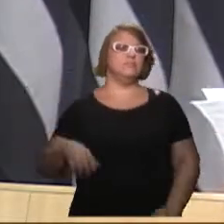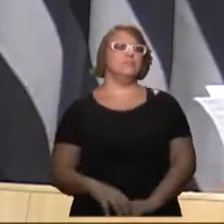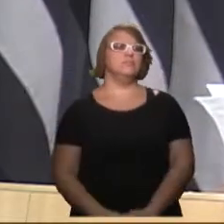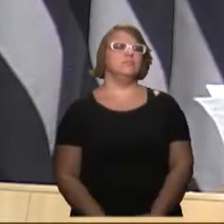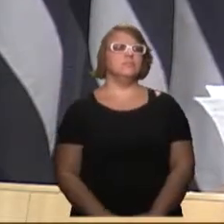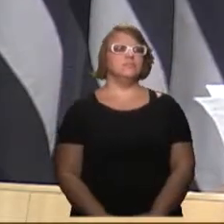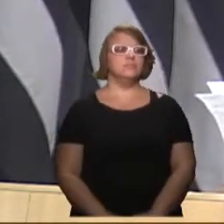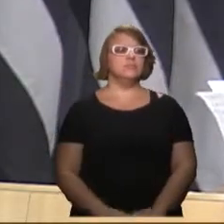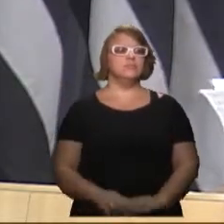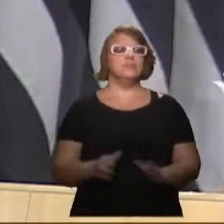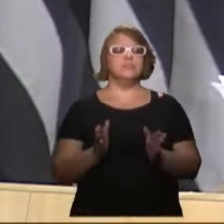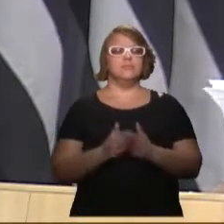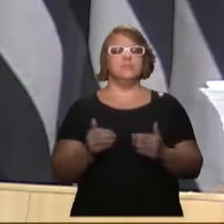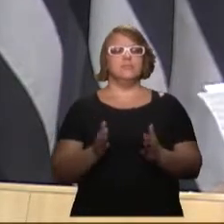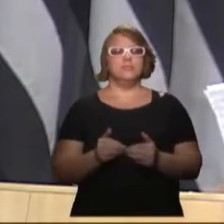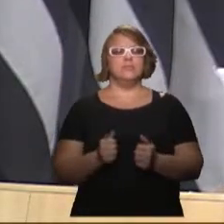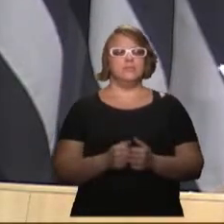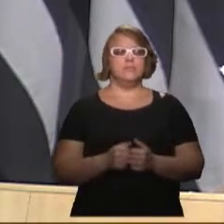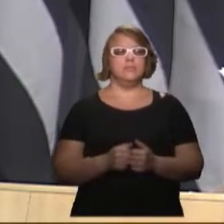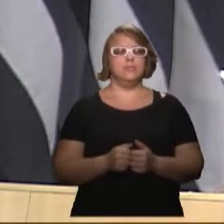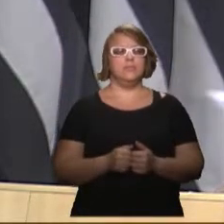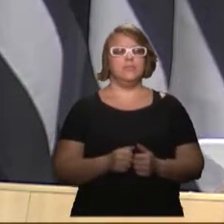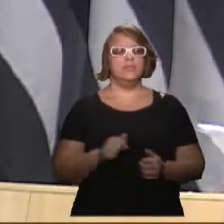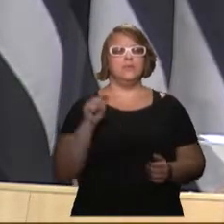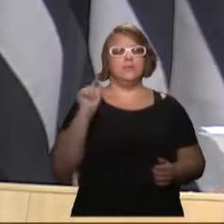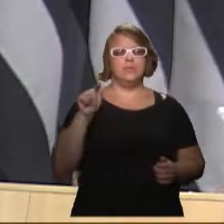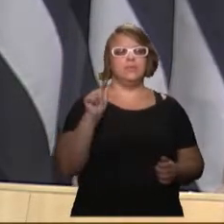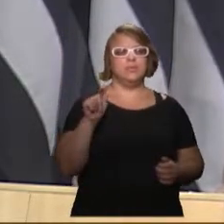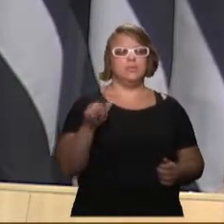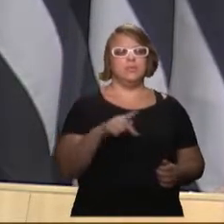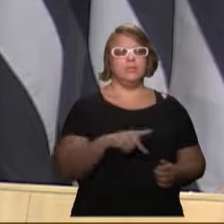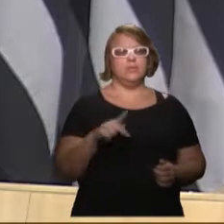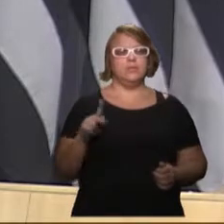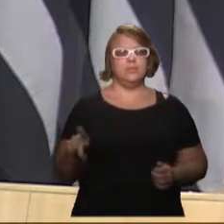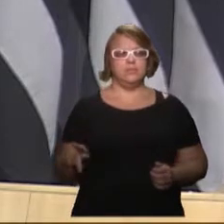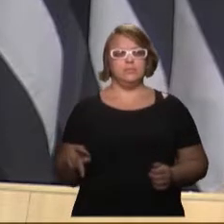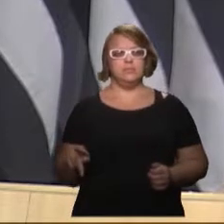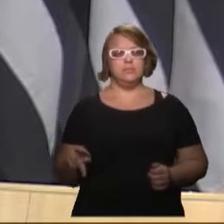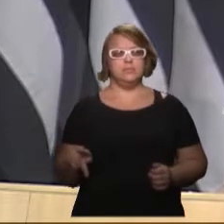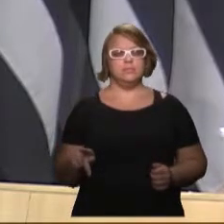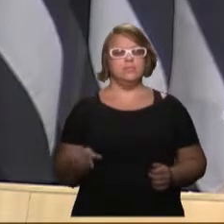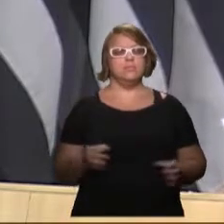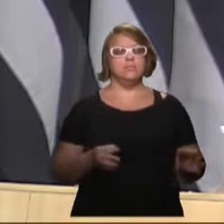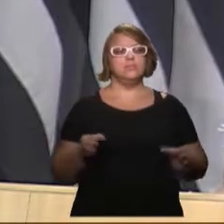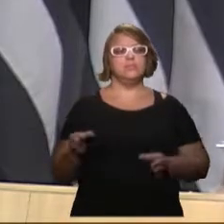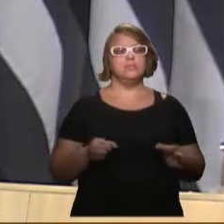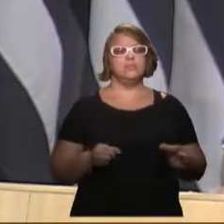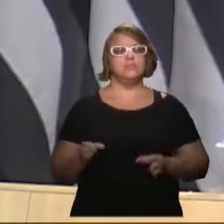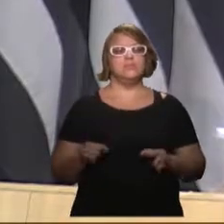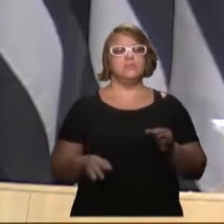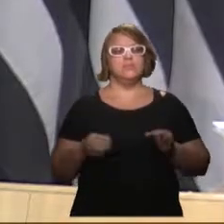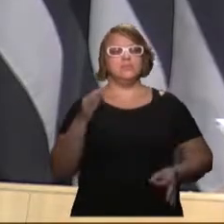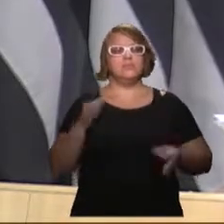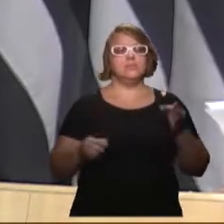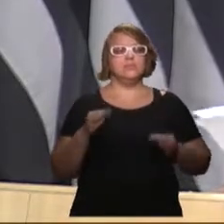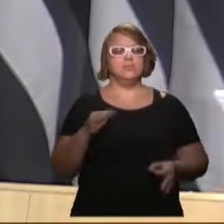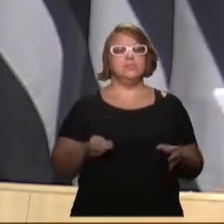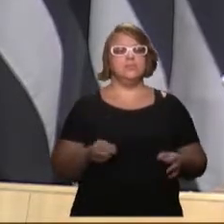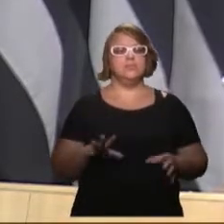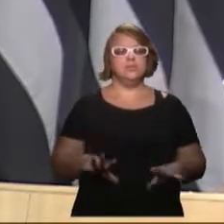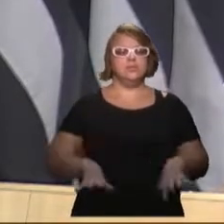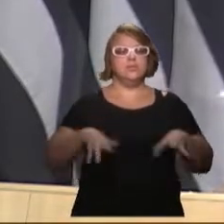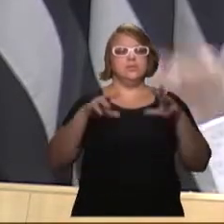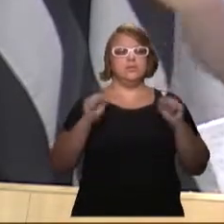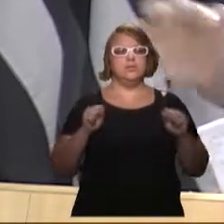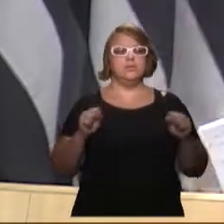Vossa Excelência, então, que Vossa Excelência, através de um processo interno da Câmara, contrate uma empresa para